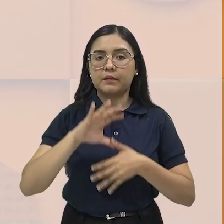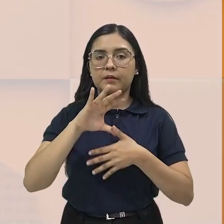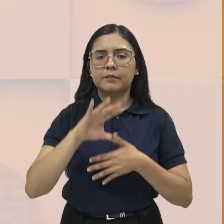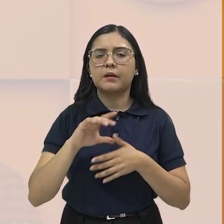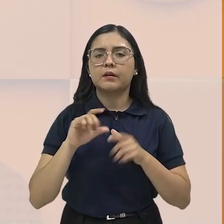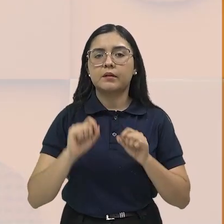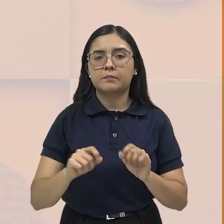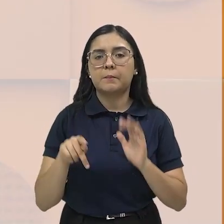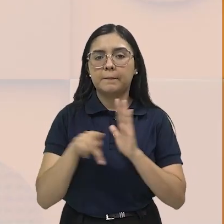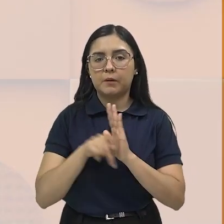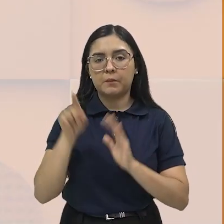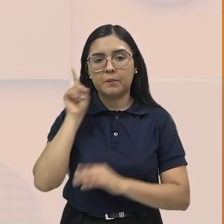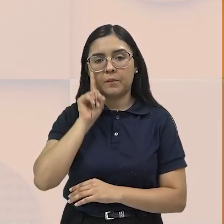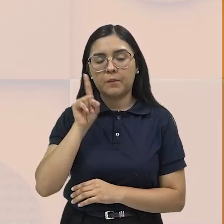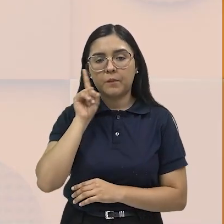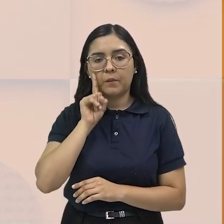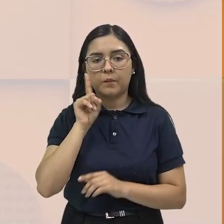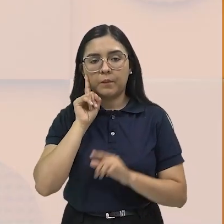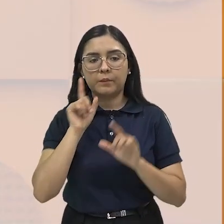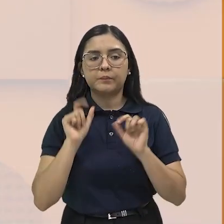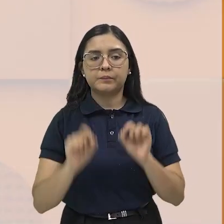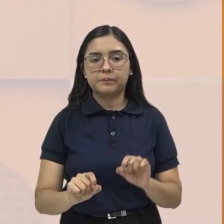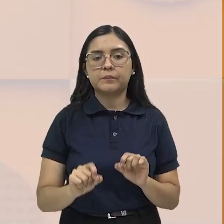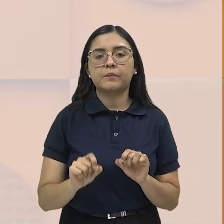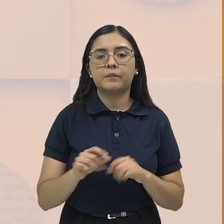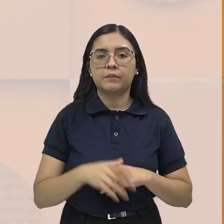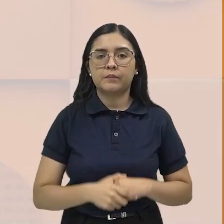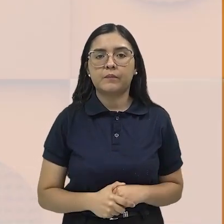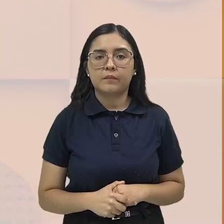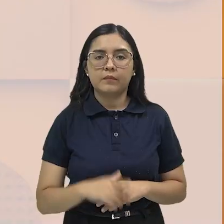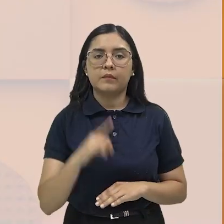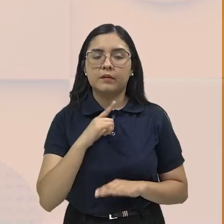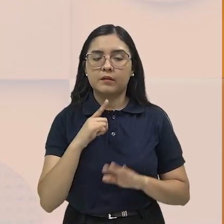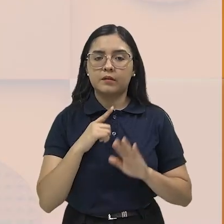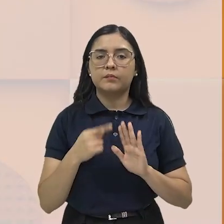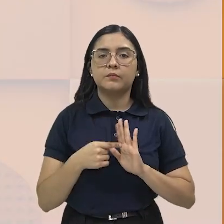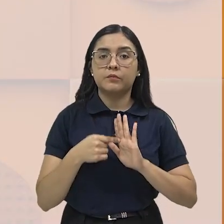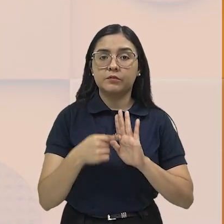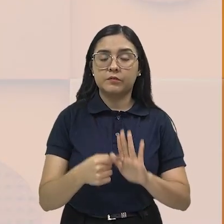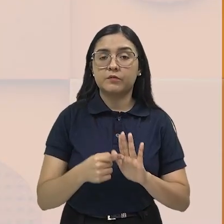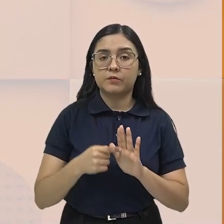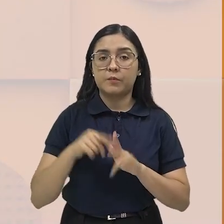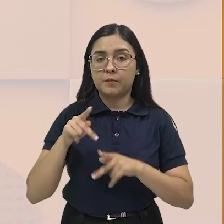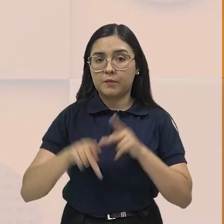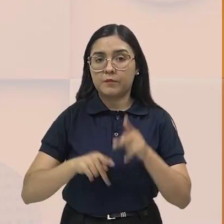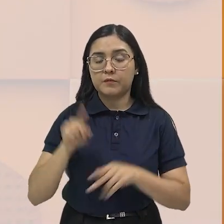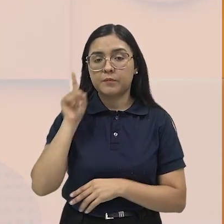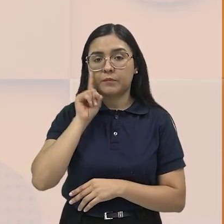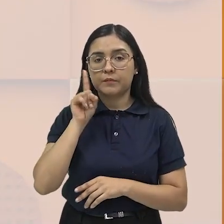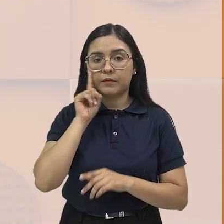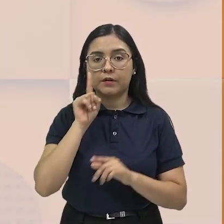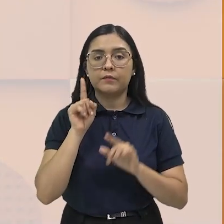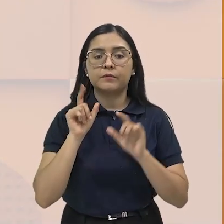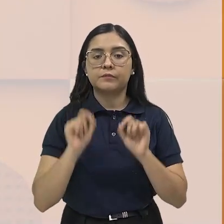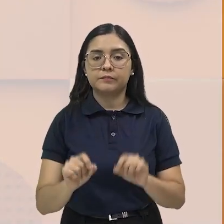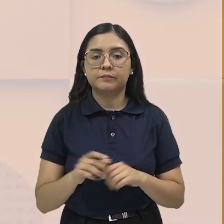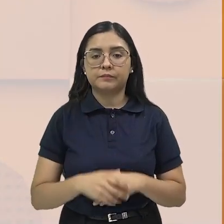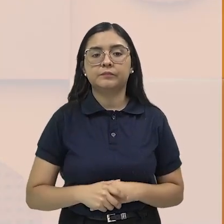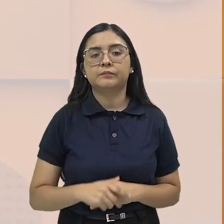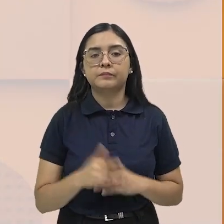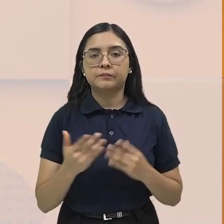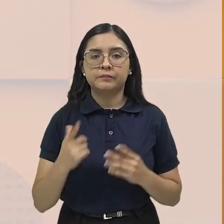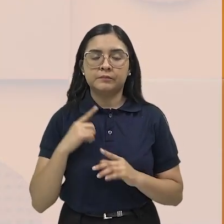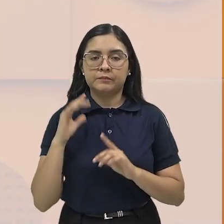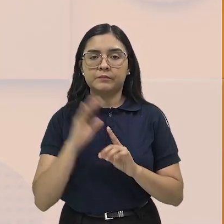ali o imperialismo meio que disfarçado, em que os americanos estavam submetendo os demais